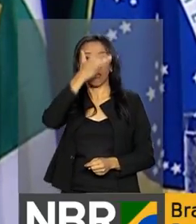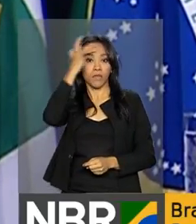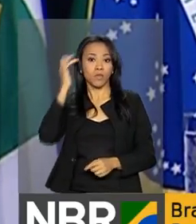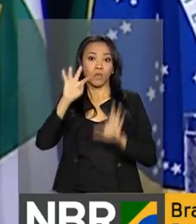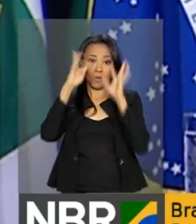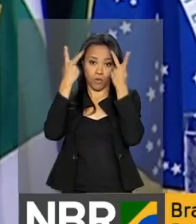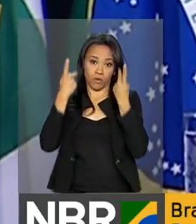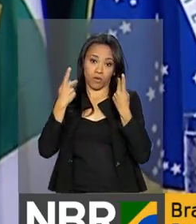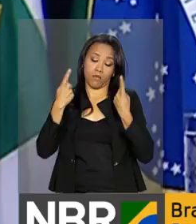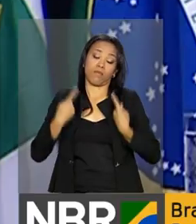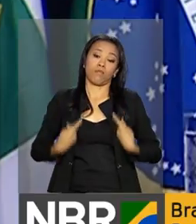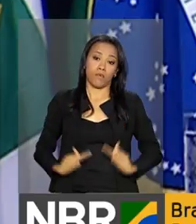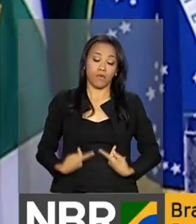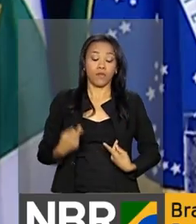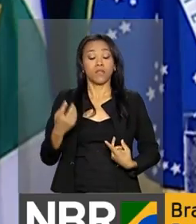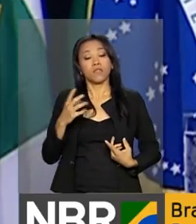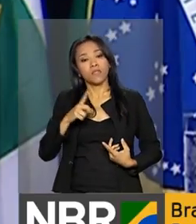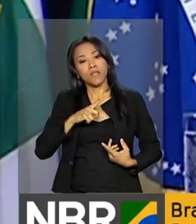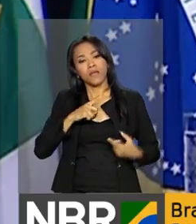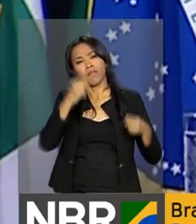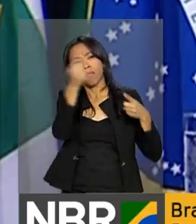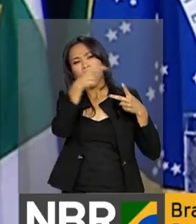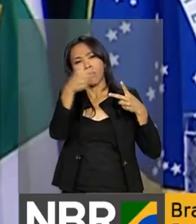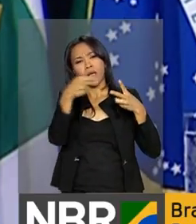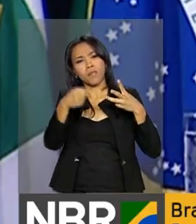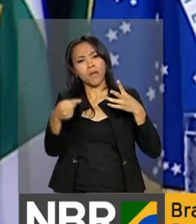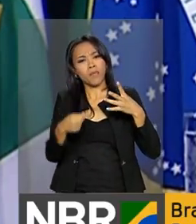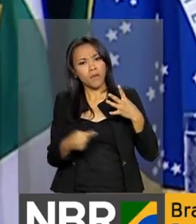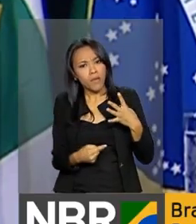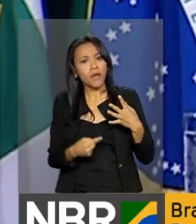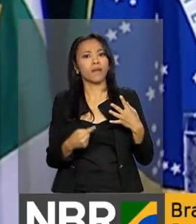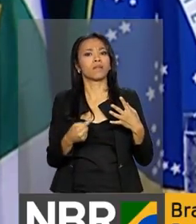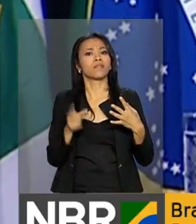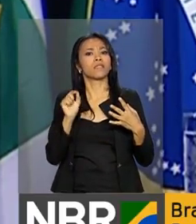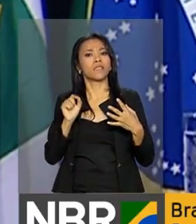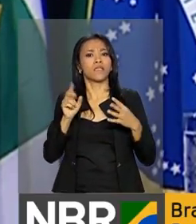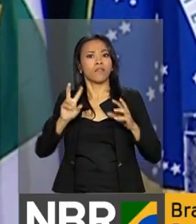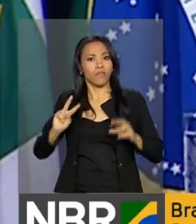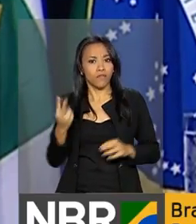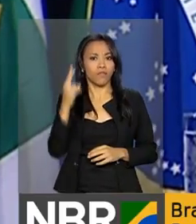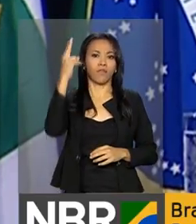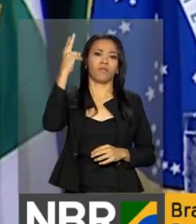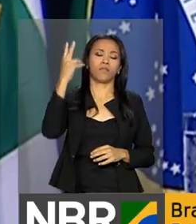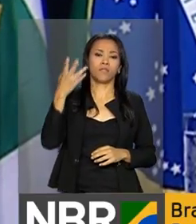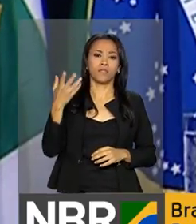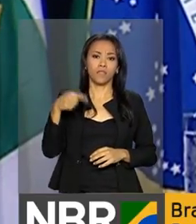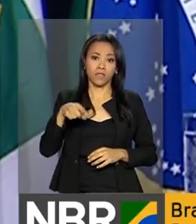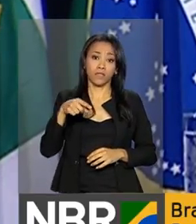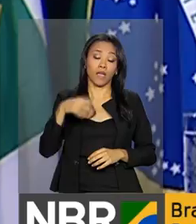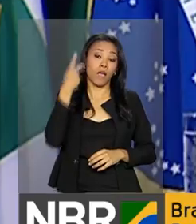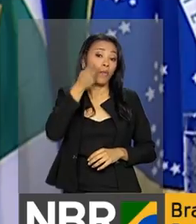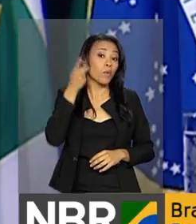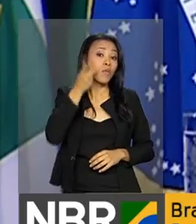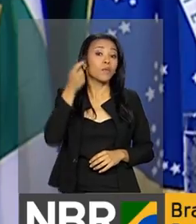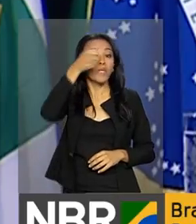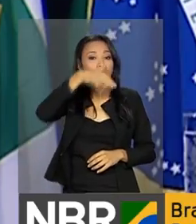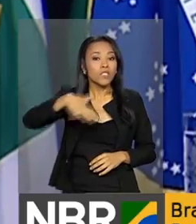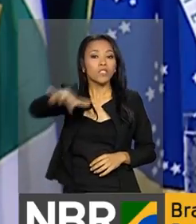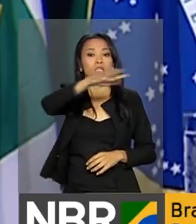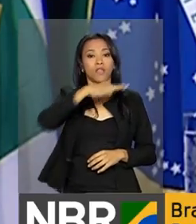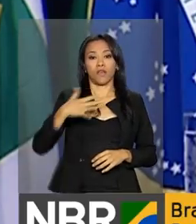que são muitos dos atributos que enaltecem a procuradoria geral da república